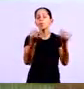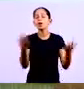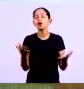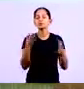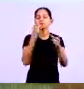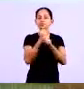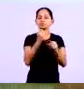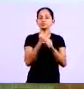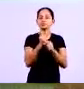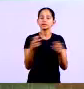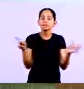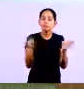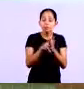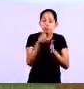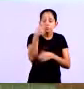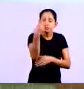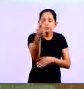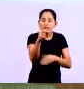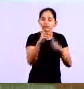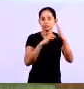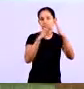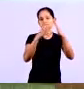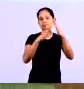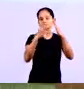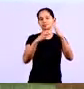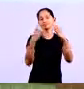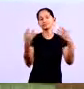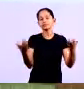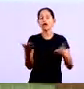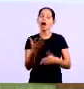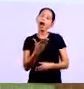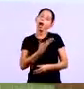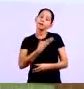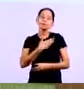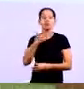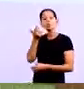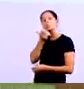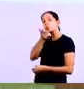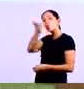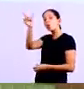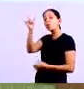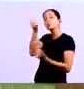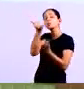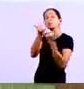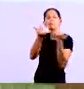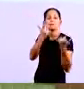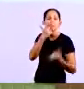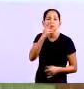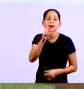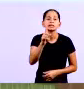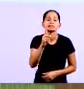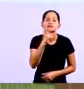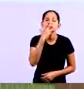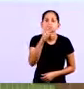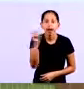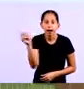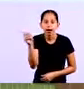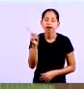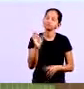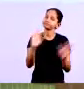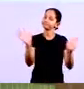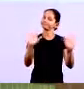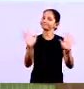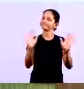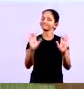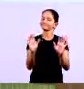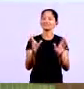estudo tributário daquela empresa, naquela situação. Ah, mas um colega fez uma empresa do mesmo ramo. Não importa, não é a mesma coisa. Você tem que correr em